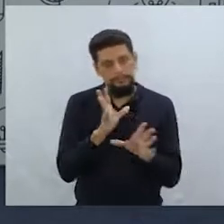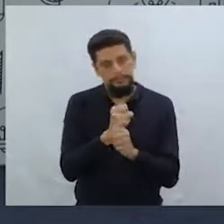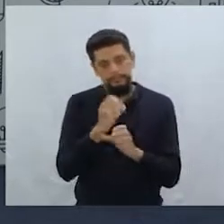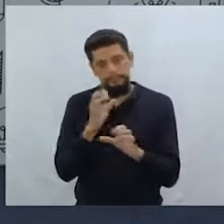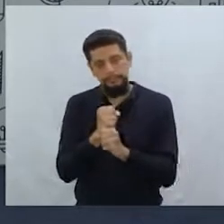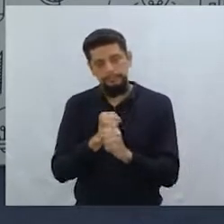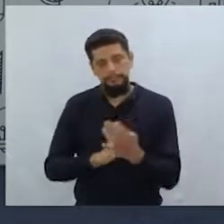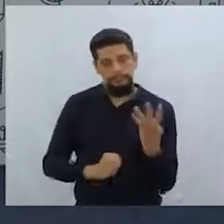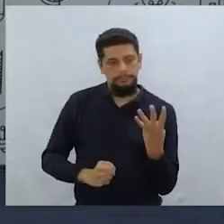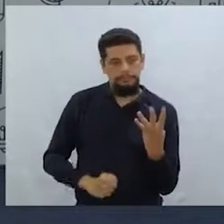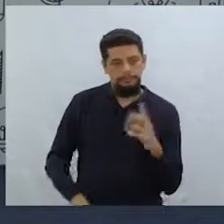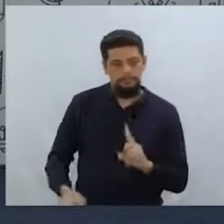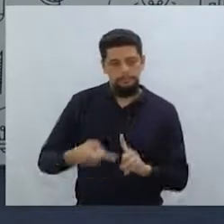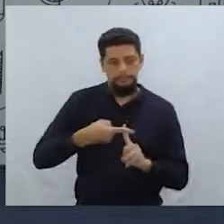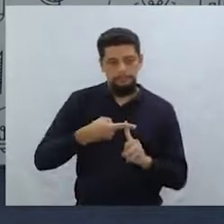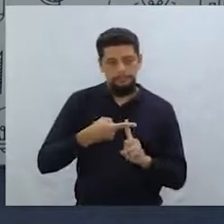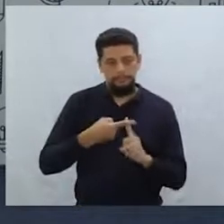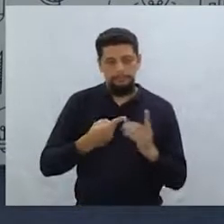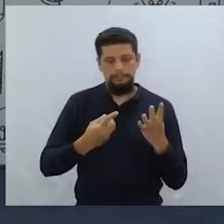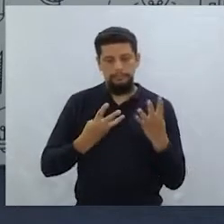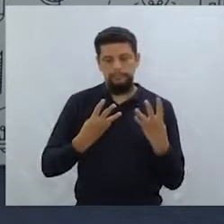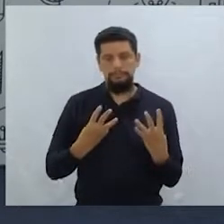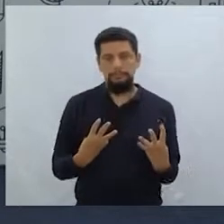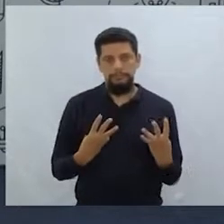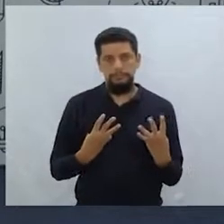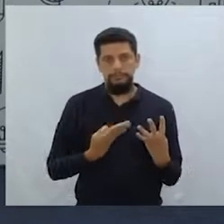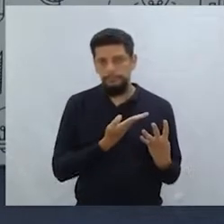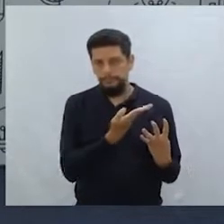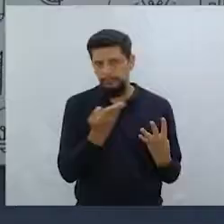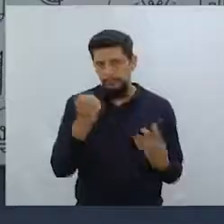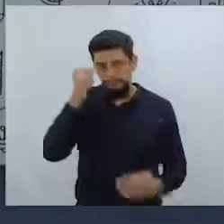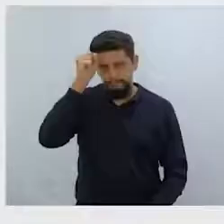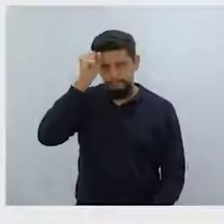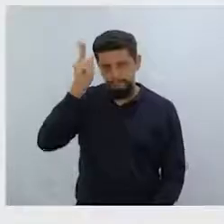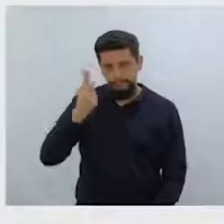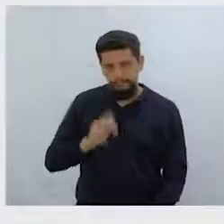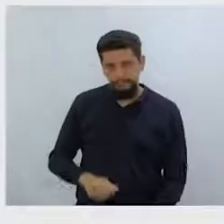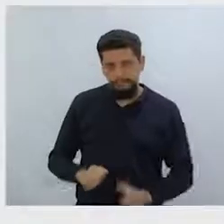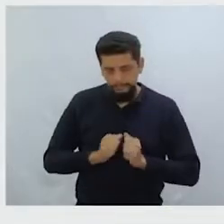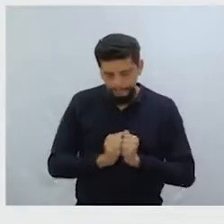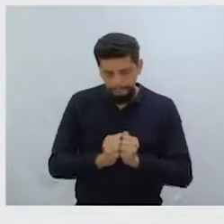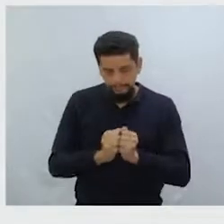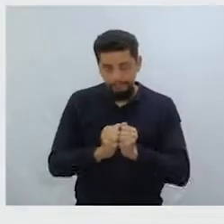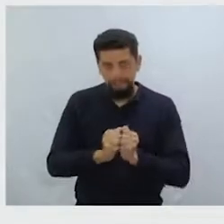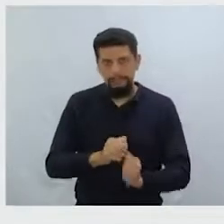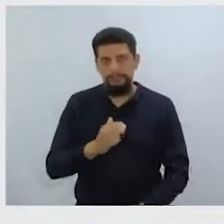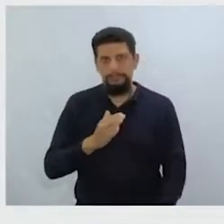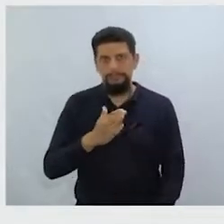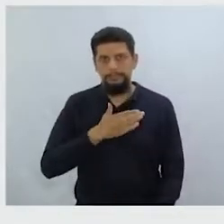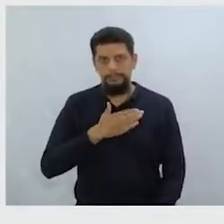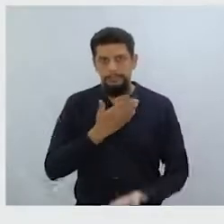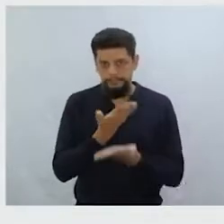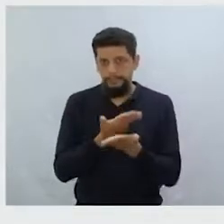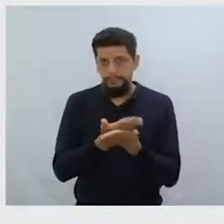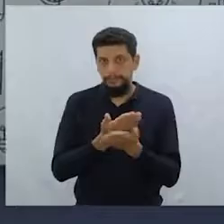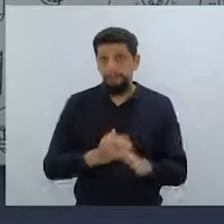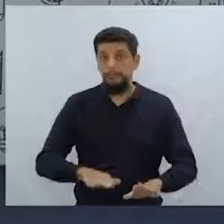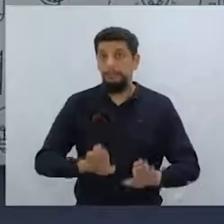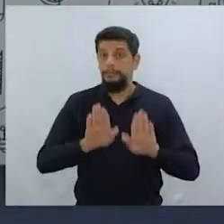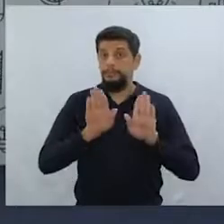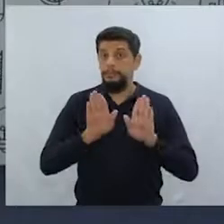essa soma de 4 mais 3. Vocês estão espertos, estão junto comigo aí na nossa